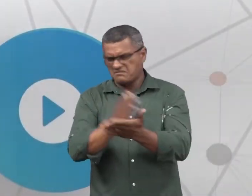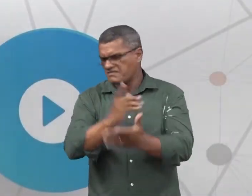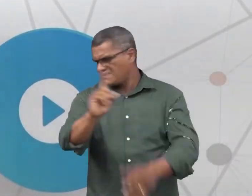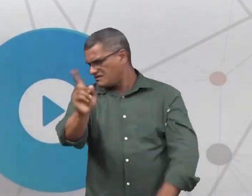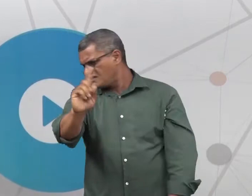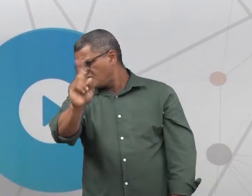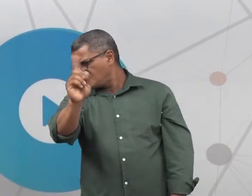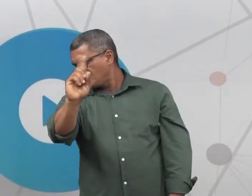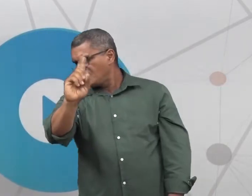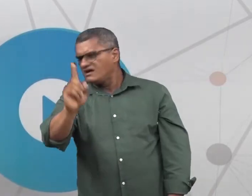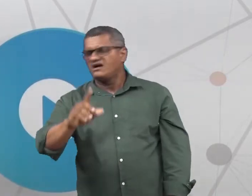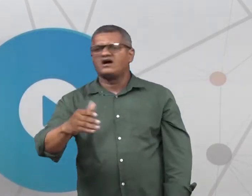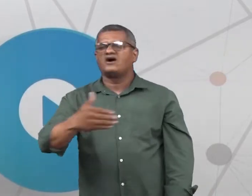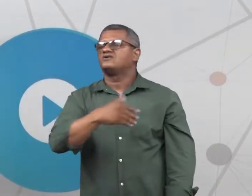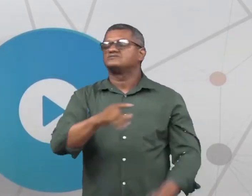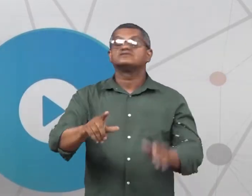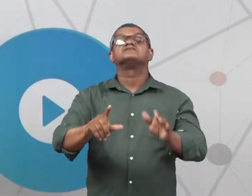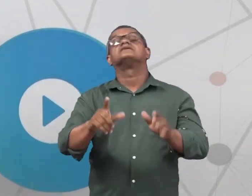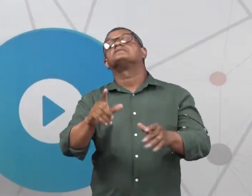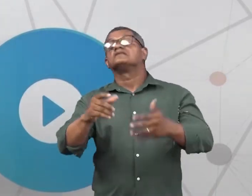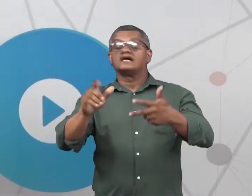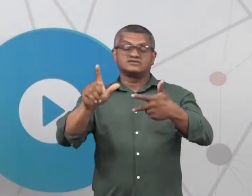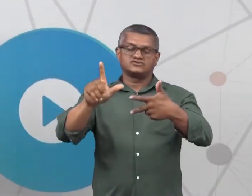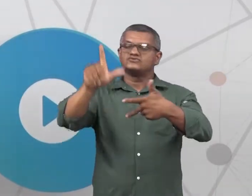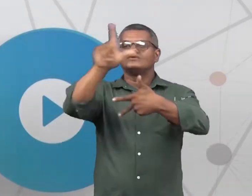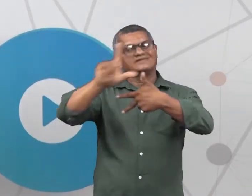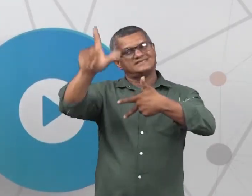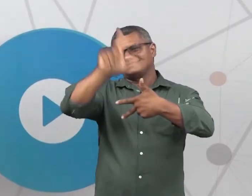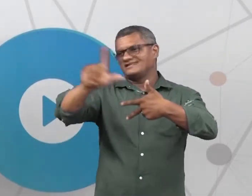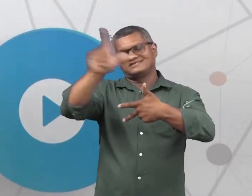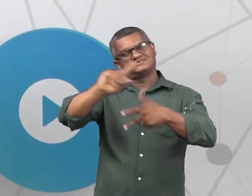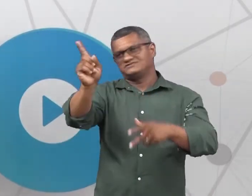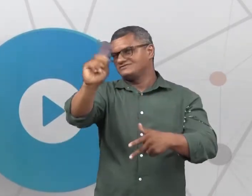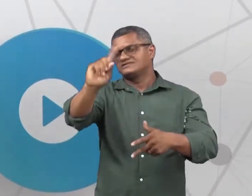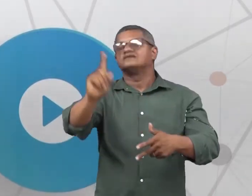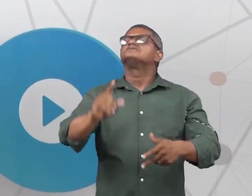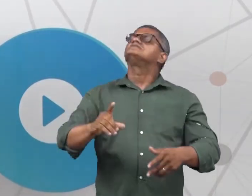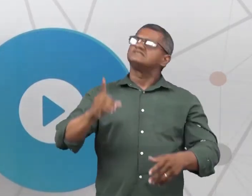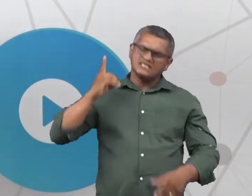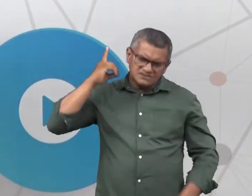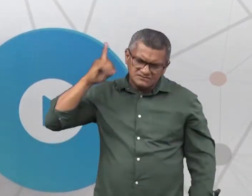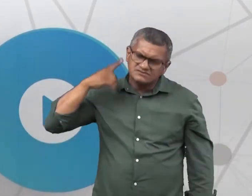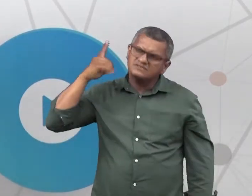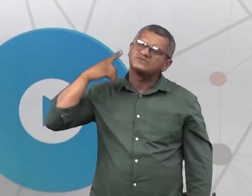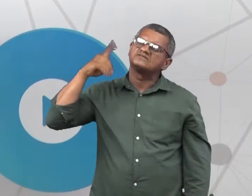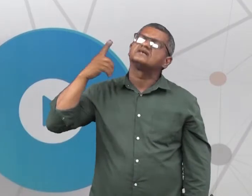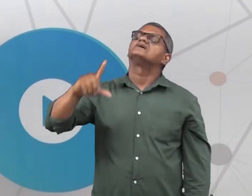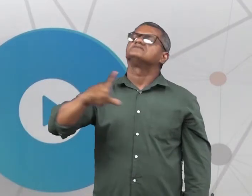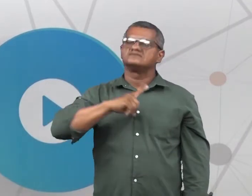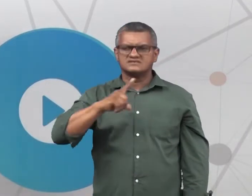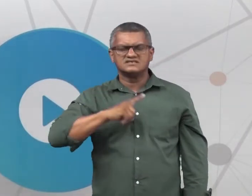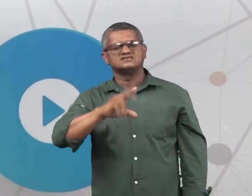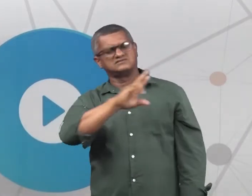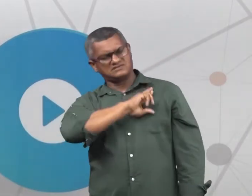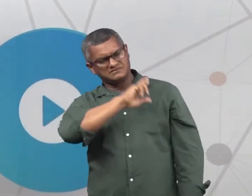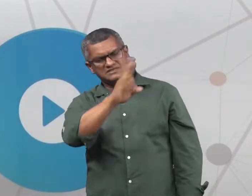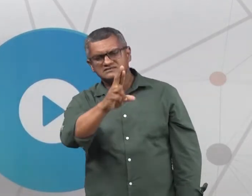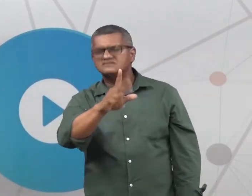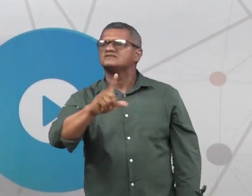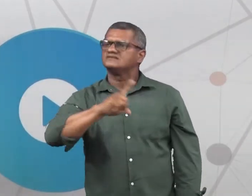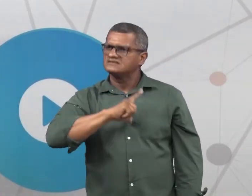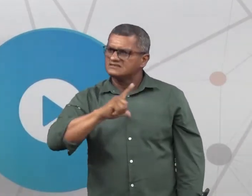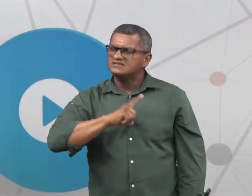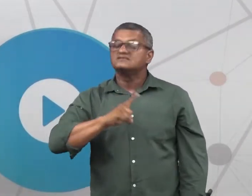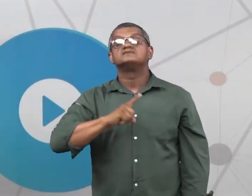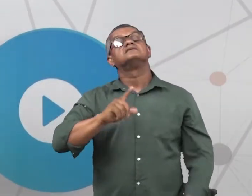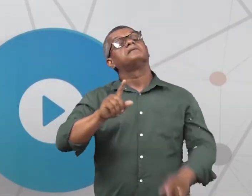totalmente do poder legislativo. Eles mantêm os deputados, os representantes do poder legislativo,